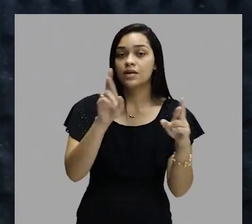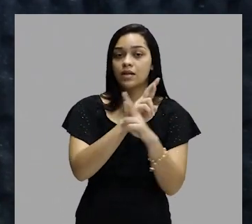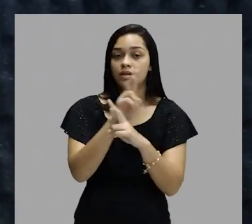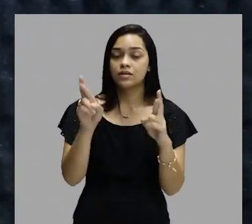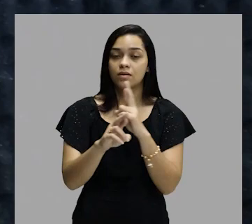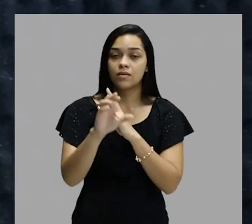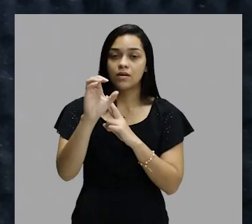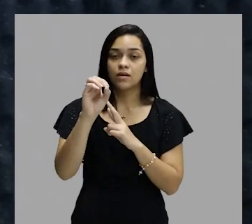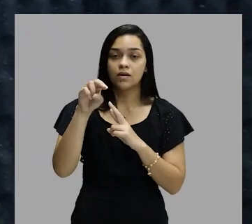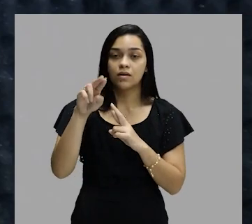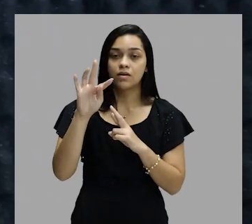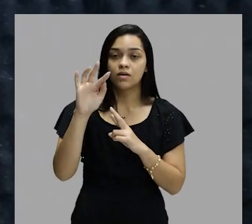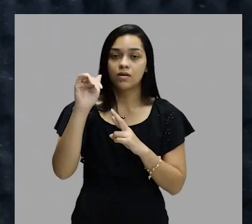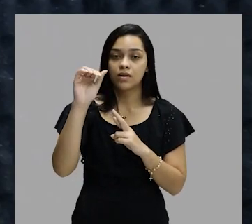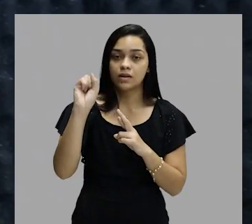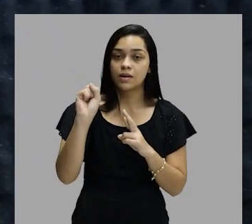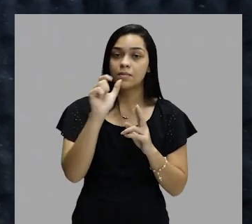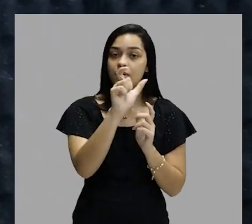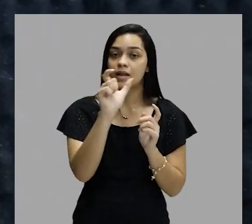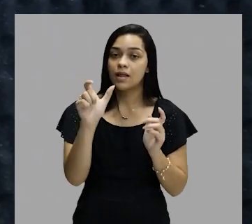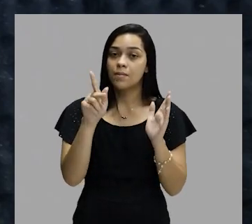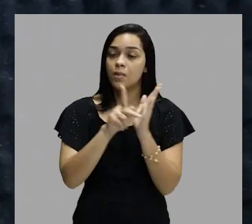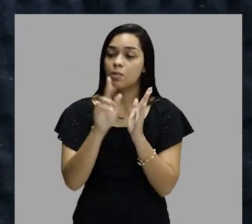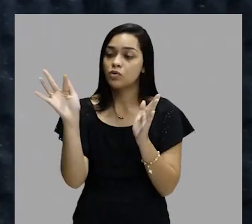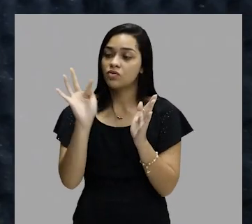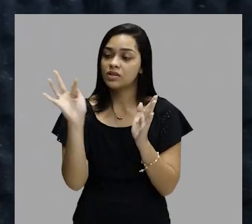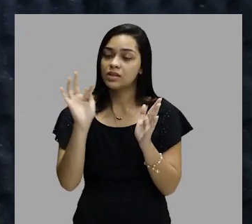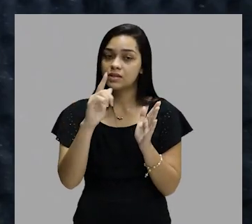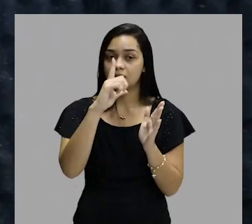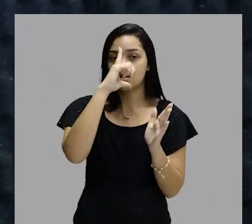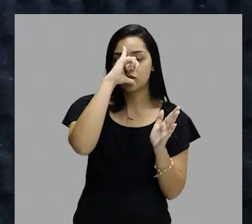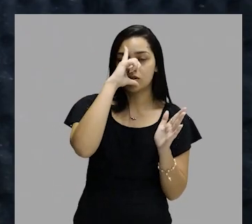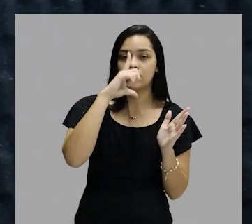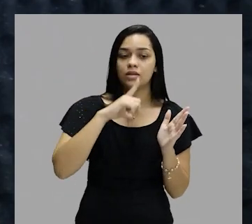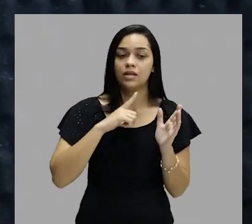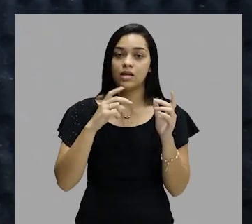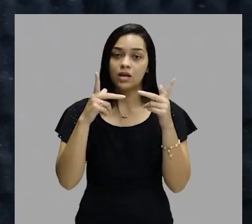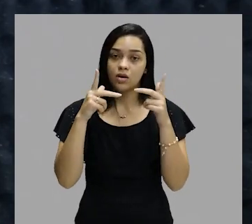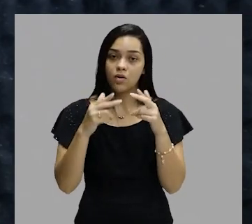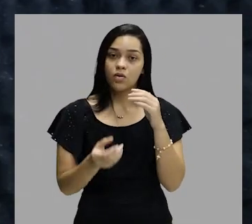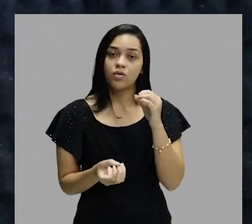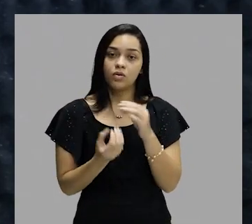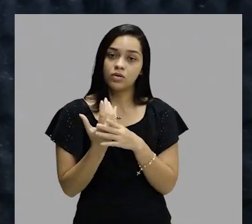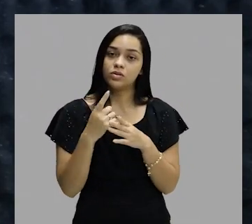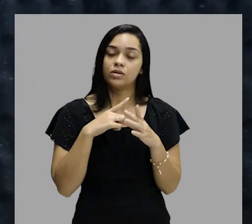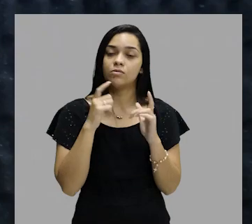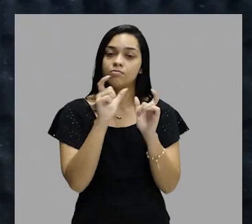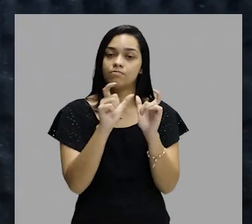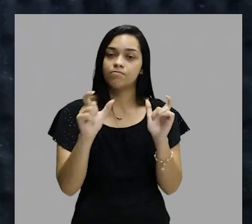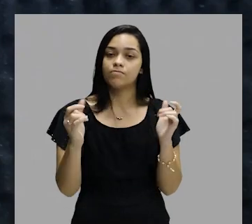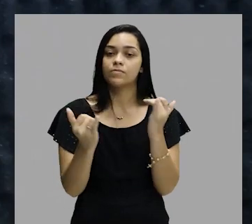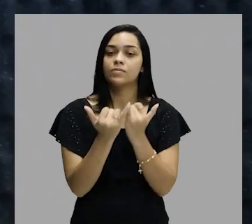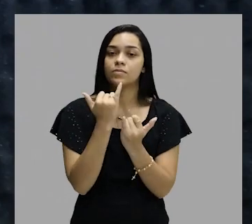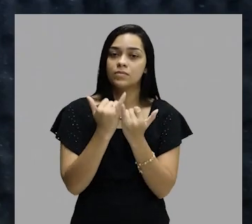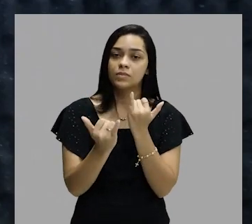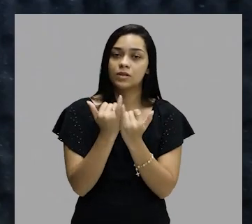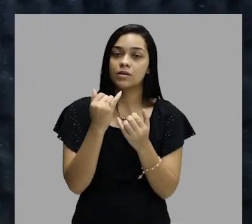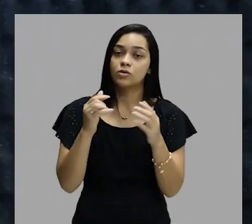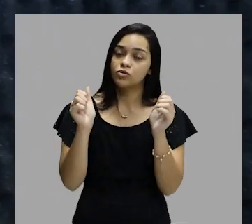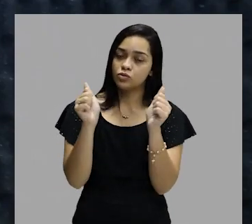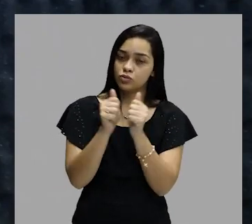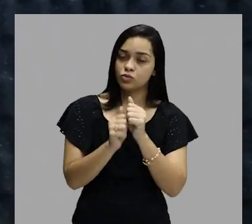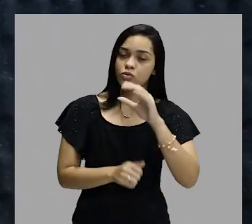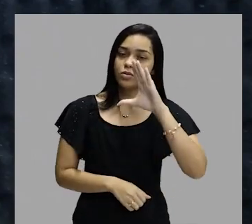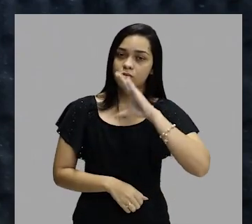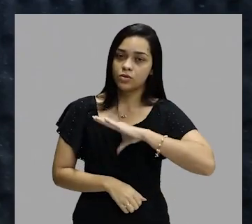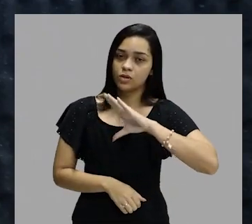cognatas, as palavras que vêm do francês e que vêm do latim, que têm a mesma origem, são palavras que se assemelham também com a língua